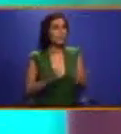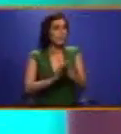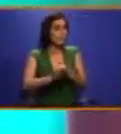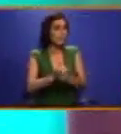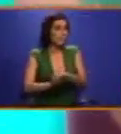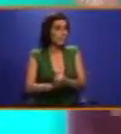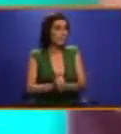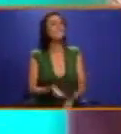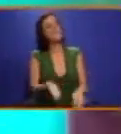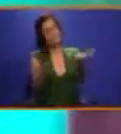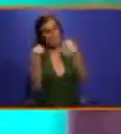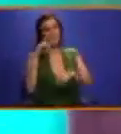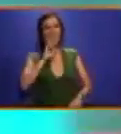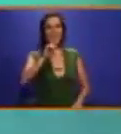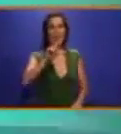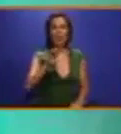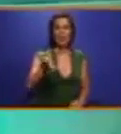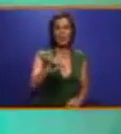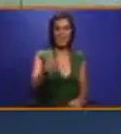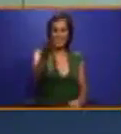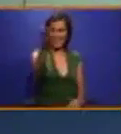então entra a